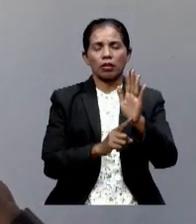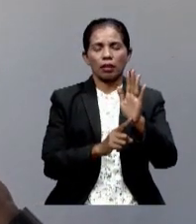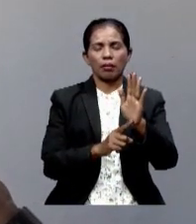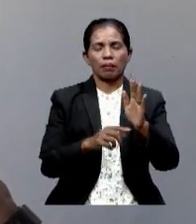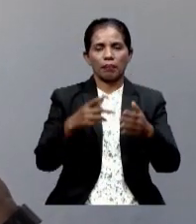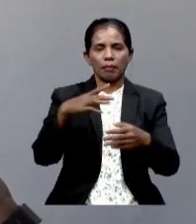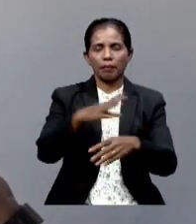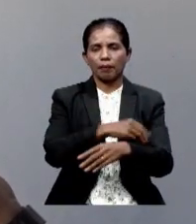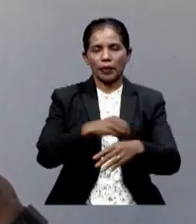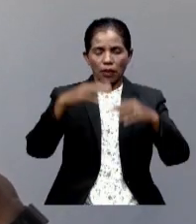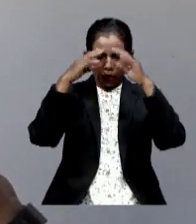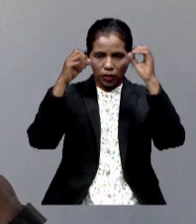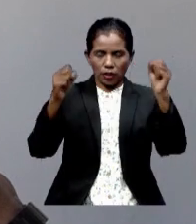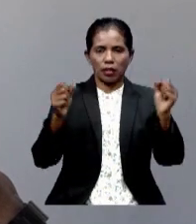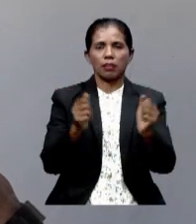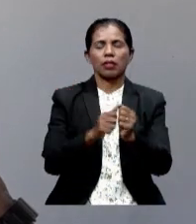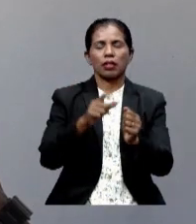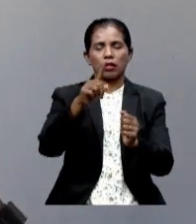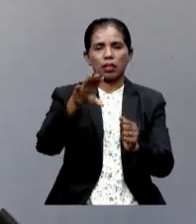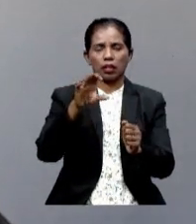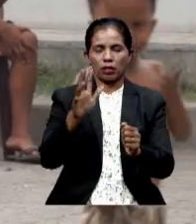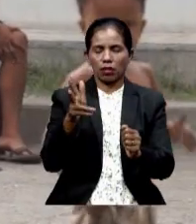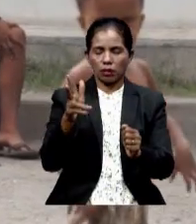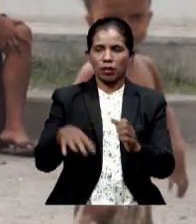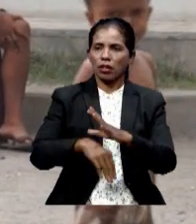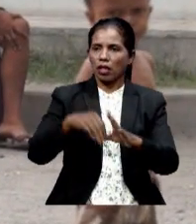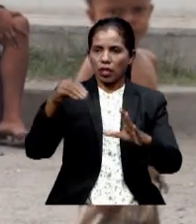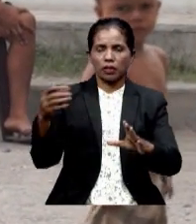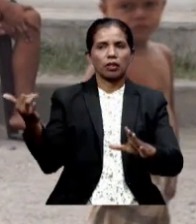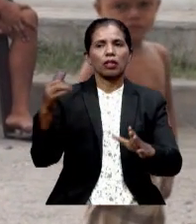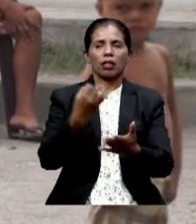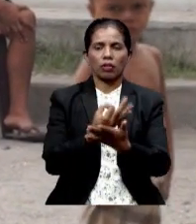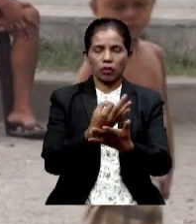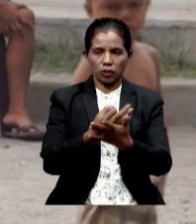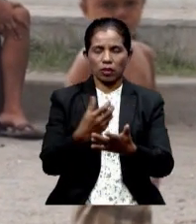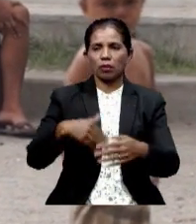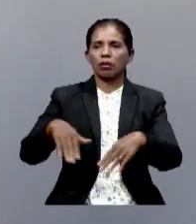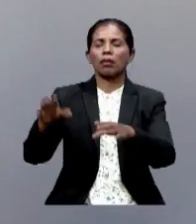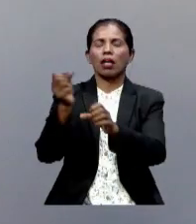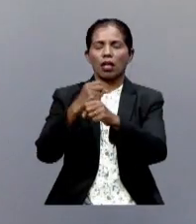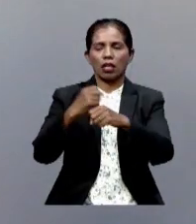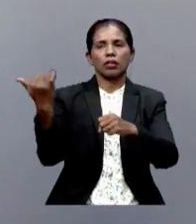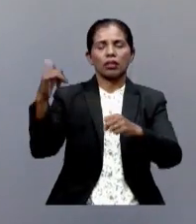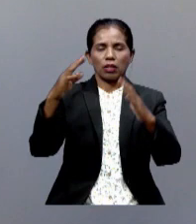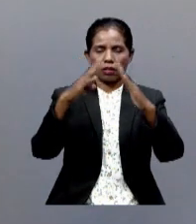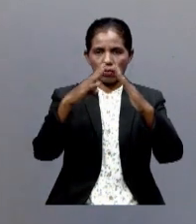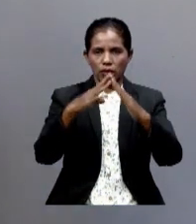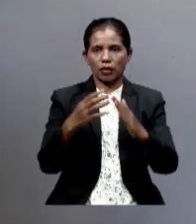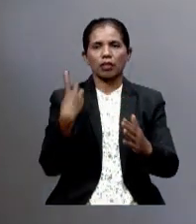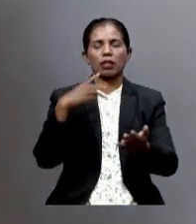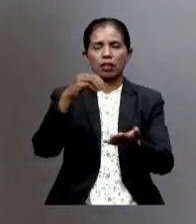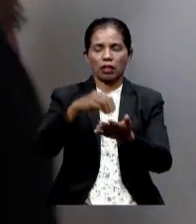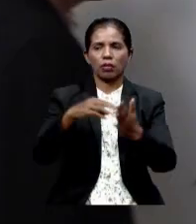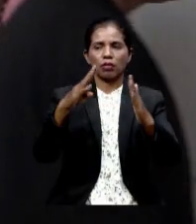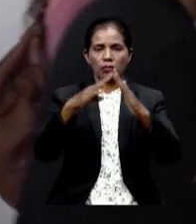badak. 139 famílias e a palácio nem sai, se eles já estão ossam para poder bajar o ser nenhuma partida. O custo não está prevê para uma